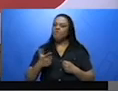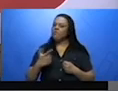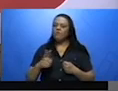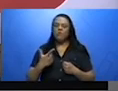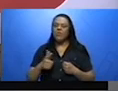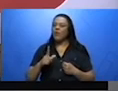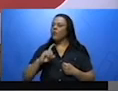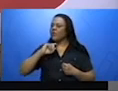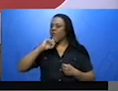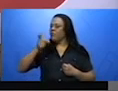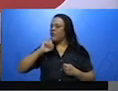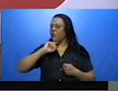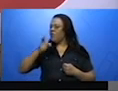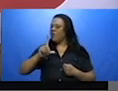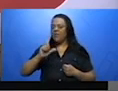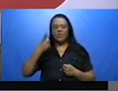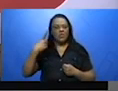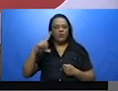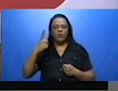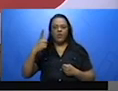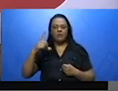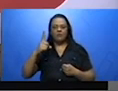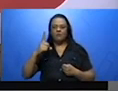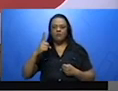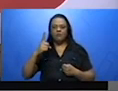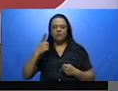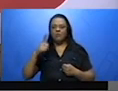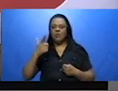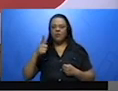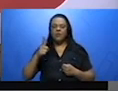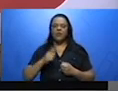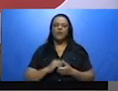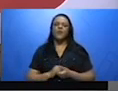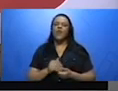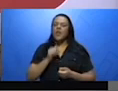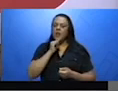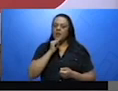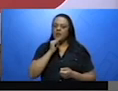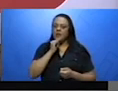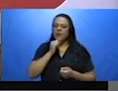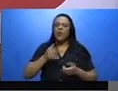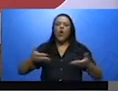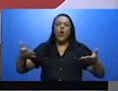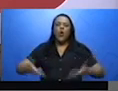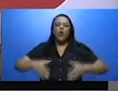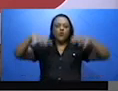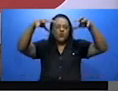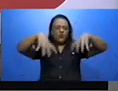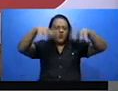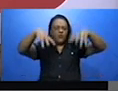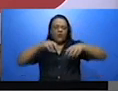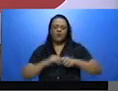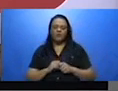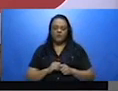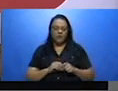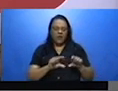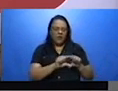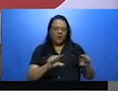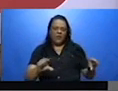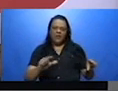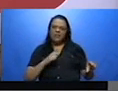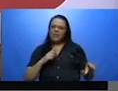Hoje choverá, ou hoje choveu. Eu tenho dúvida? Não. O subjuntivo que a gente tinha comentado lá atrás? Não.